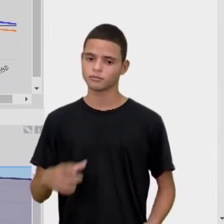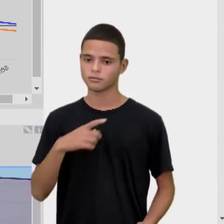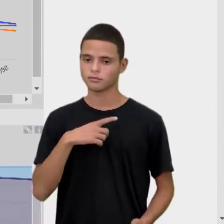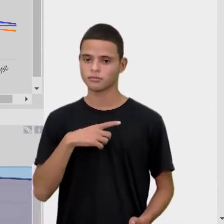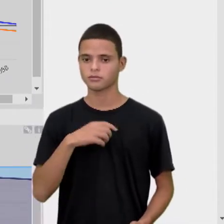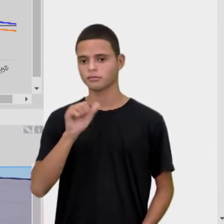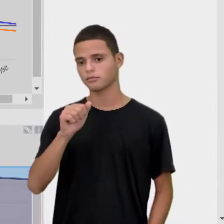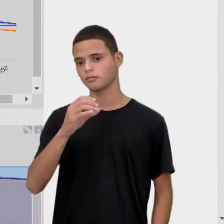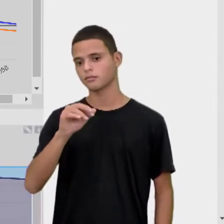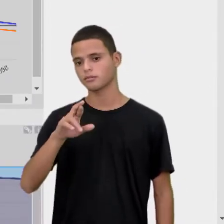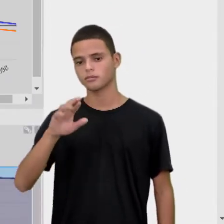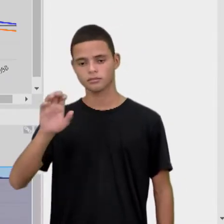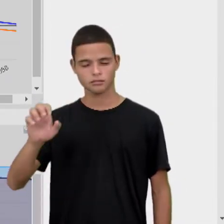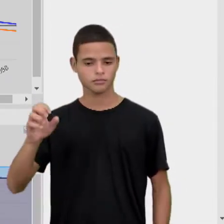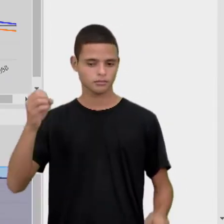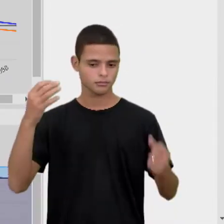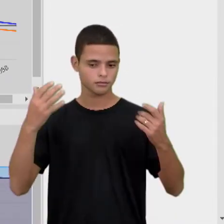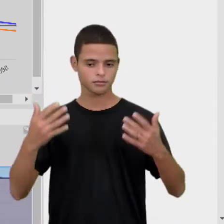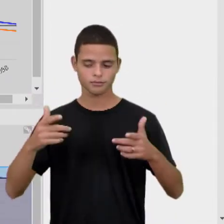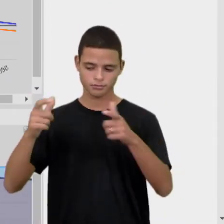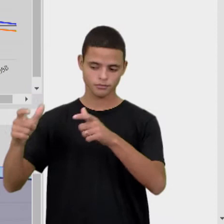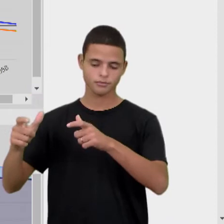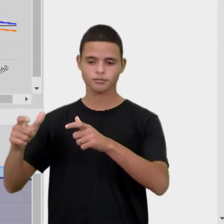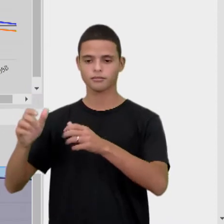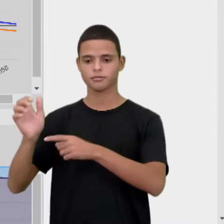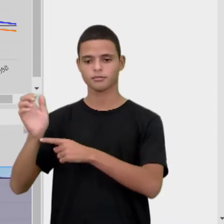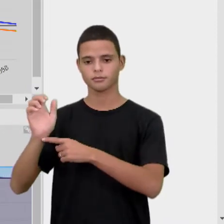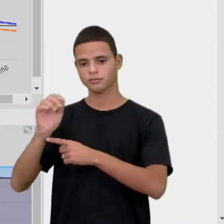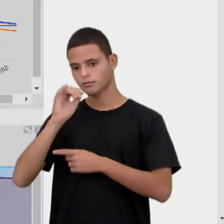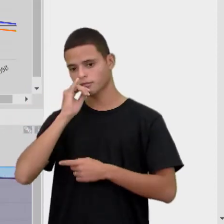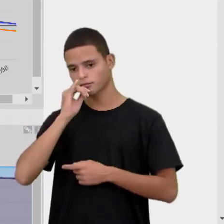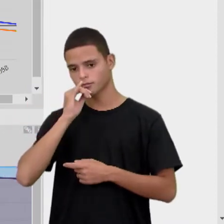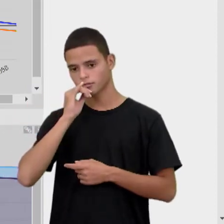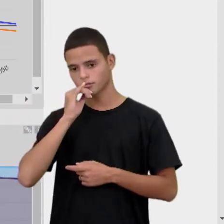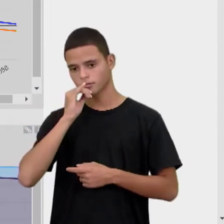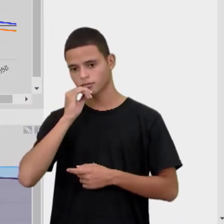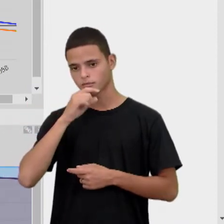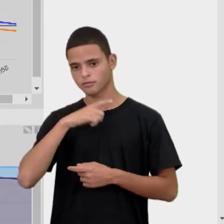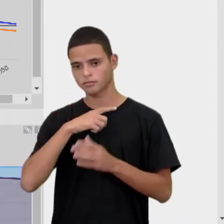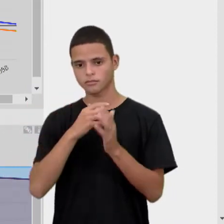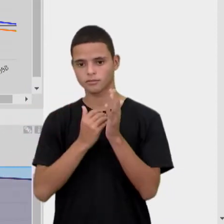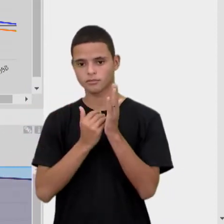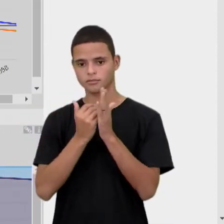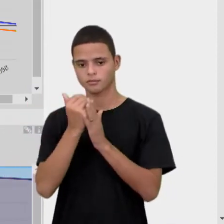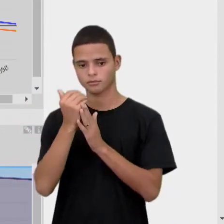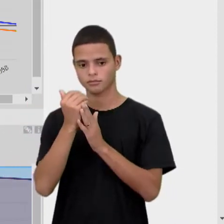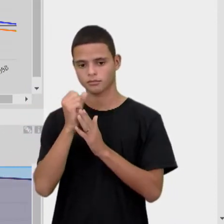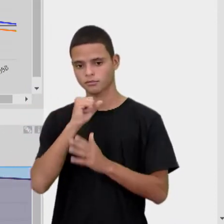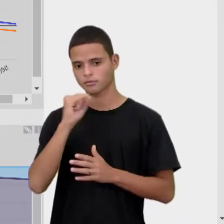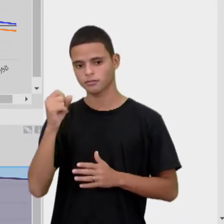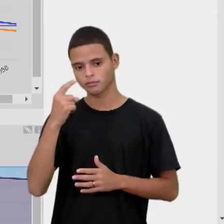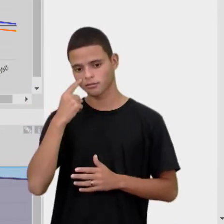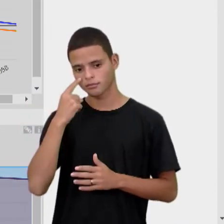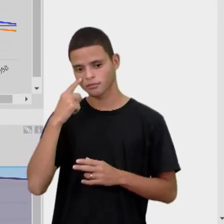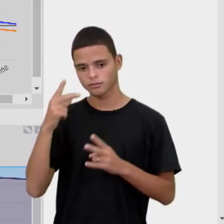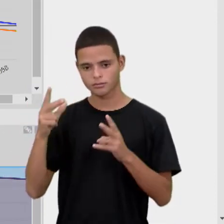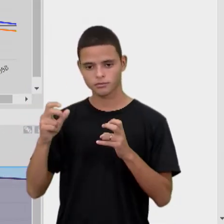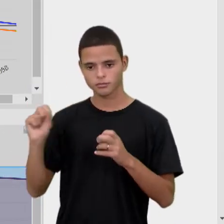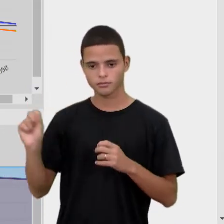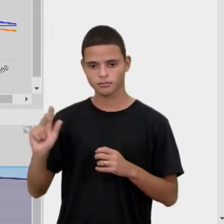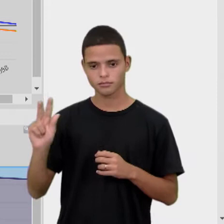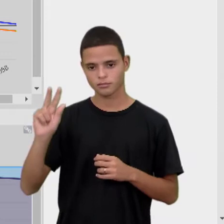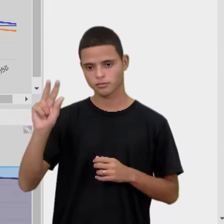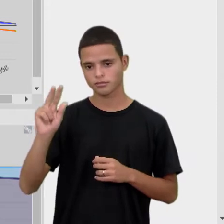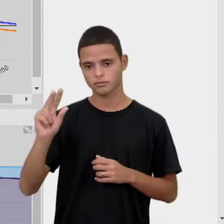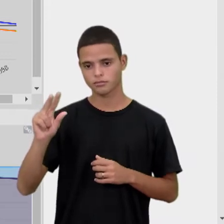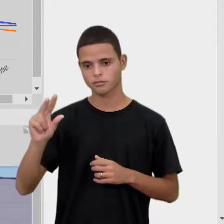o Acre, né, que foi citado lá, né, como exemplo para vocês. Veja que até aumentou aqui, ó. Se a gente observar o valor aqui do Acre,